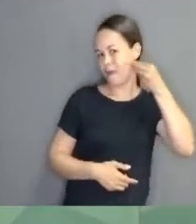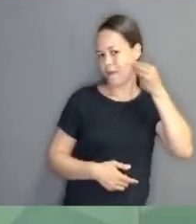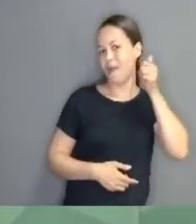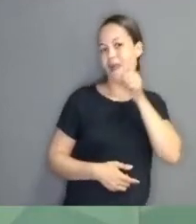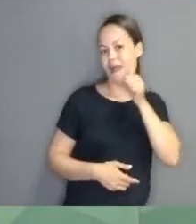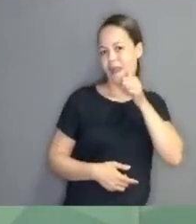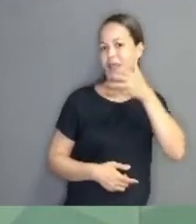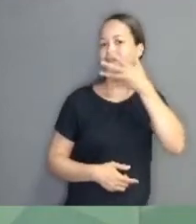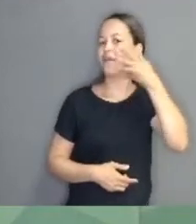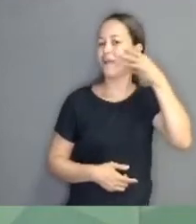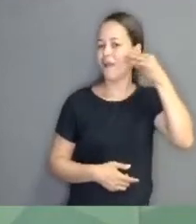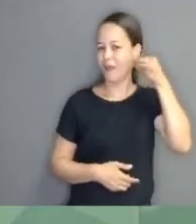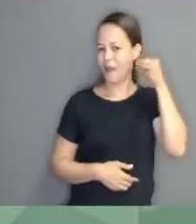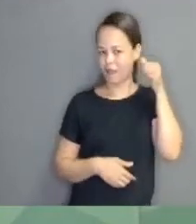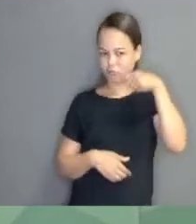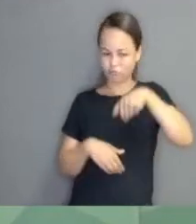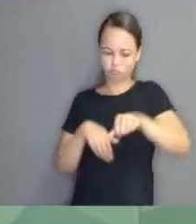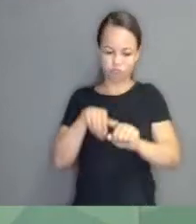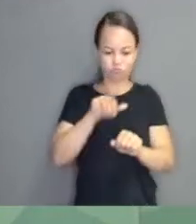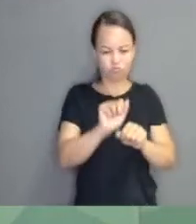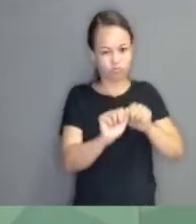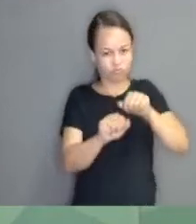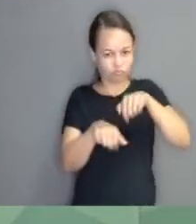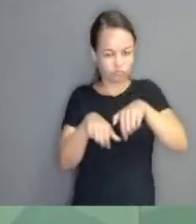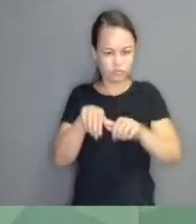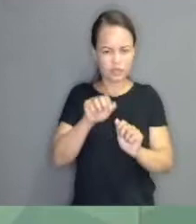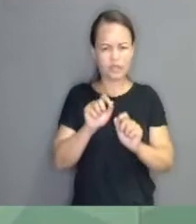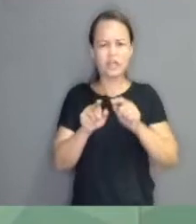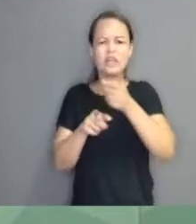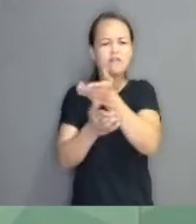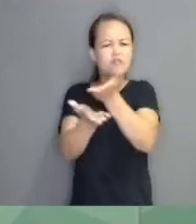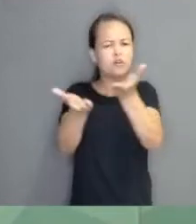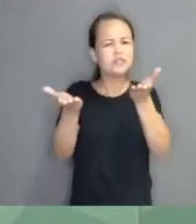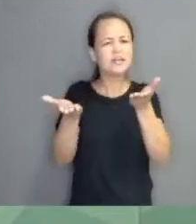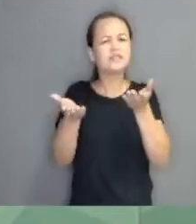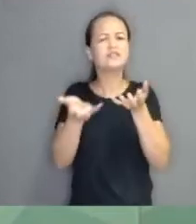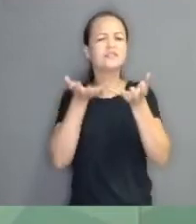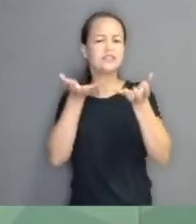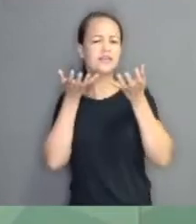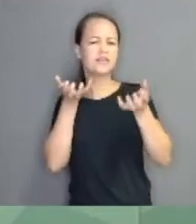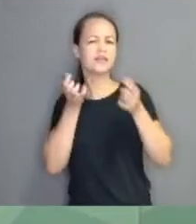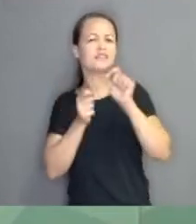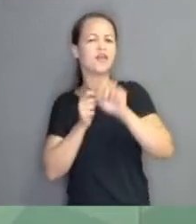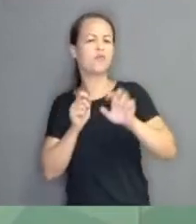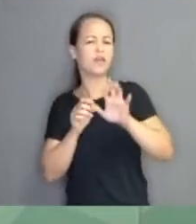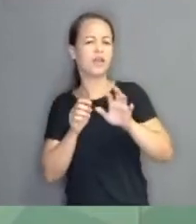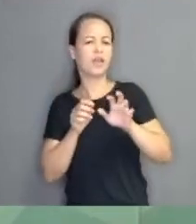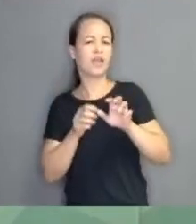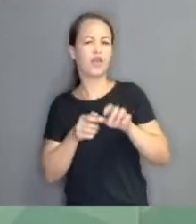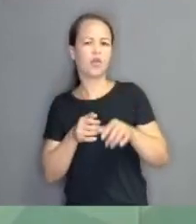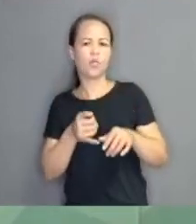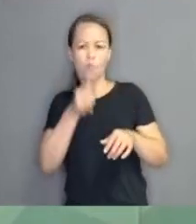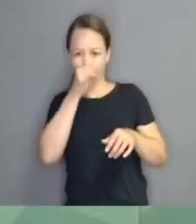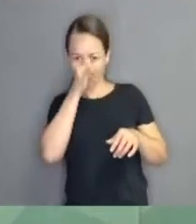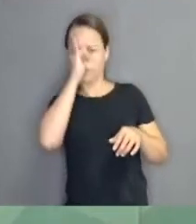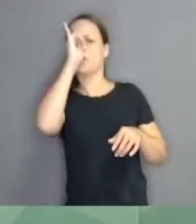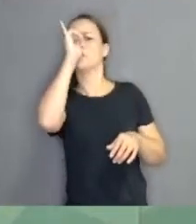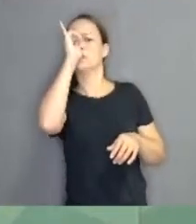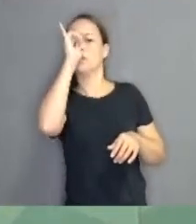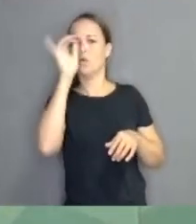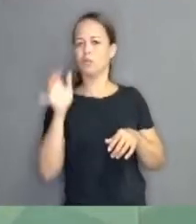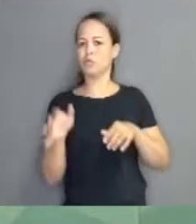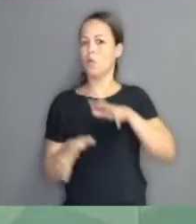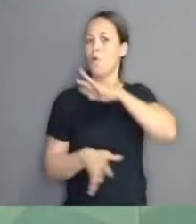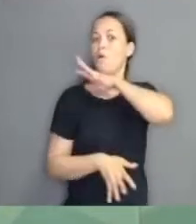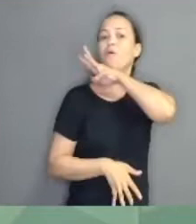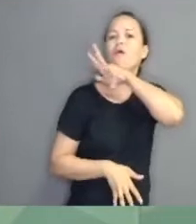Gata e vocês queriam ser que o rinoceronte o leão